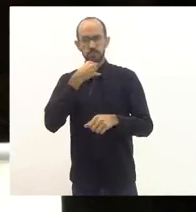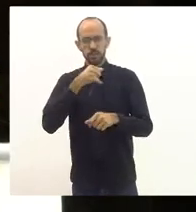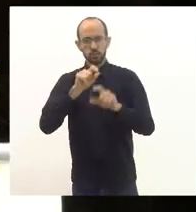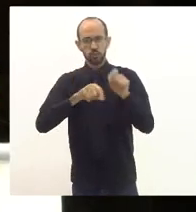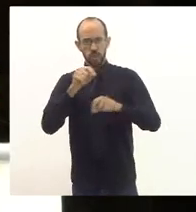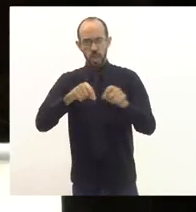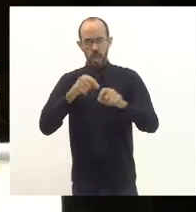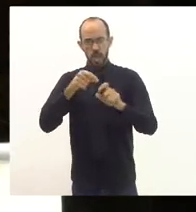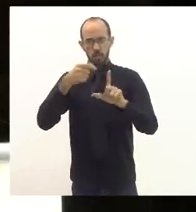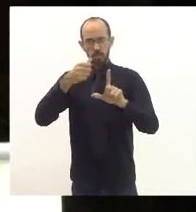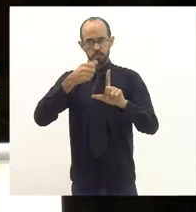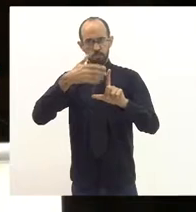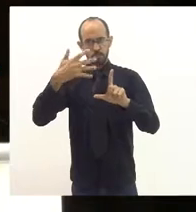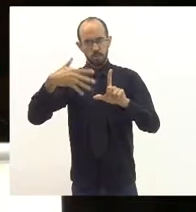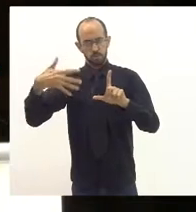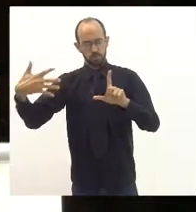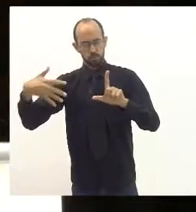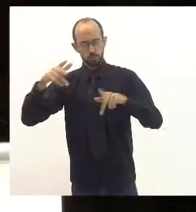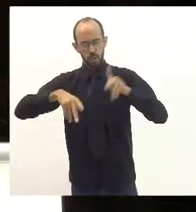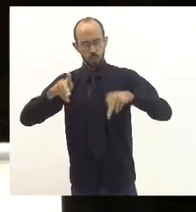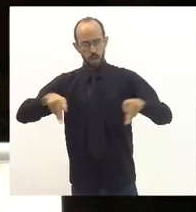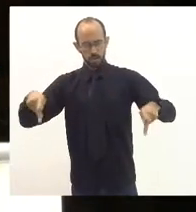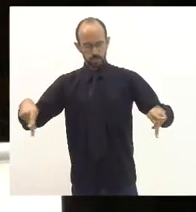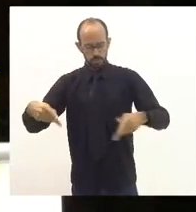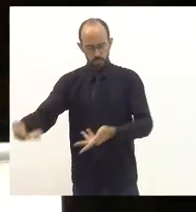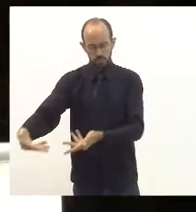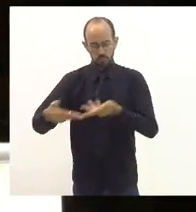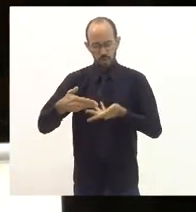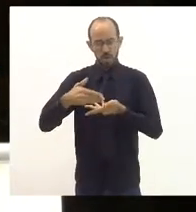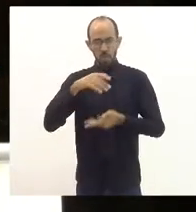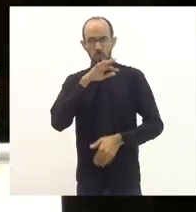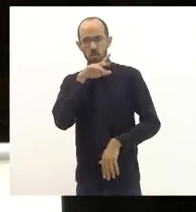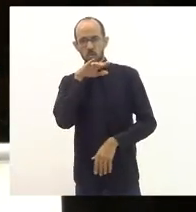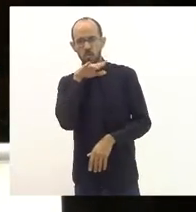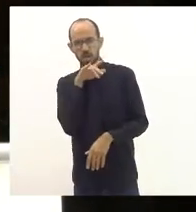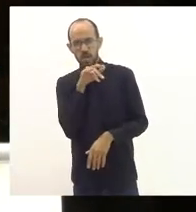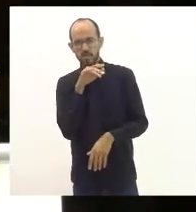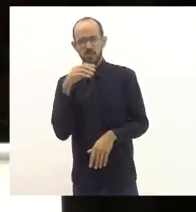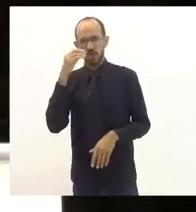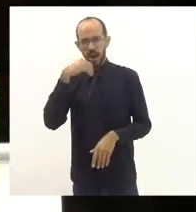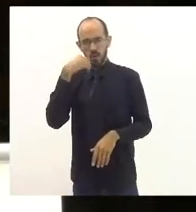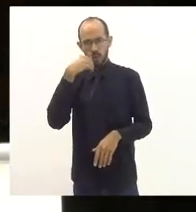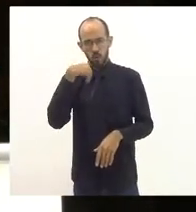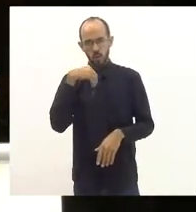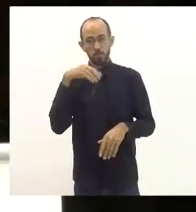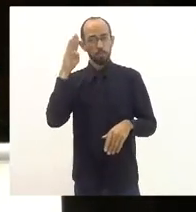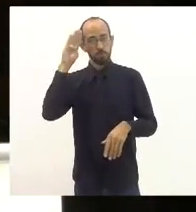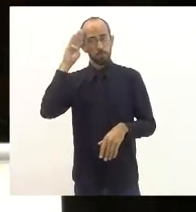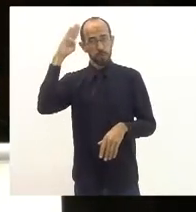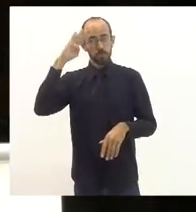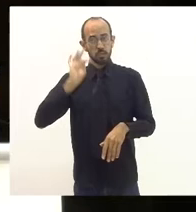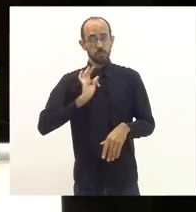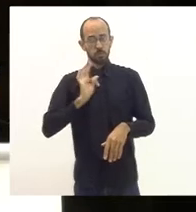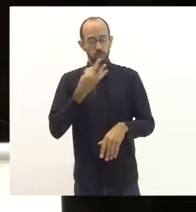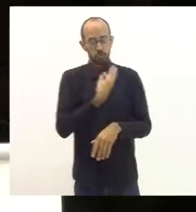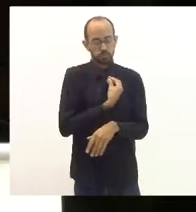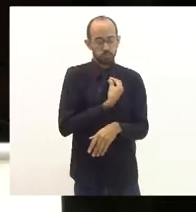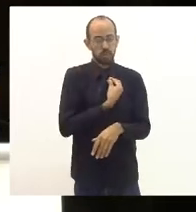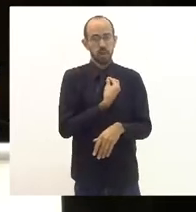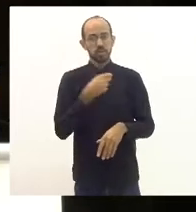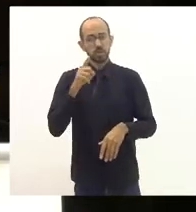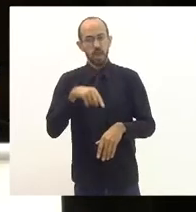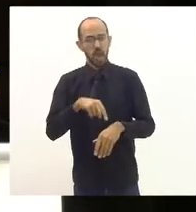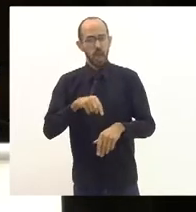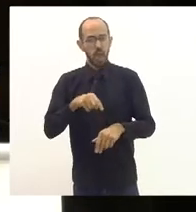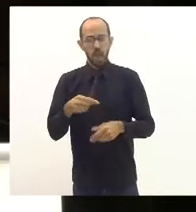ela tem um atendimento muito precário, e principalmente a população trans, que eu ouso dizer que é maltratada nas